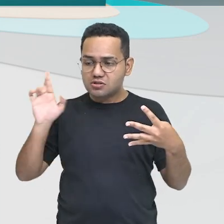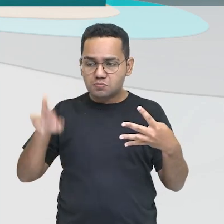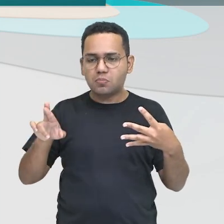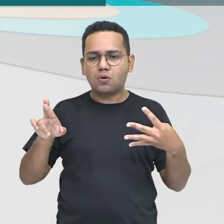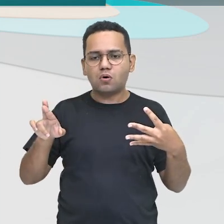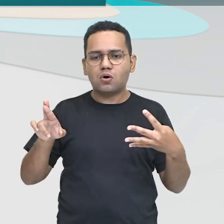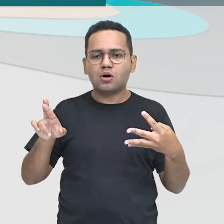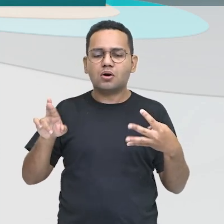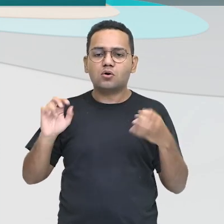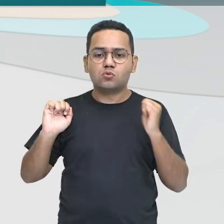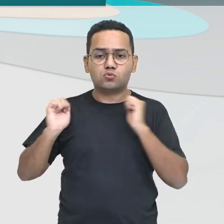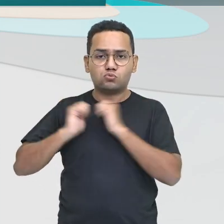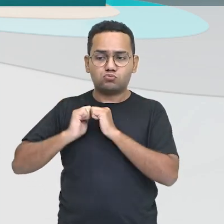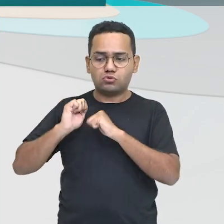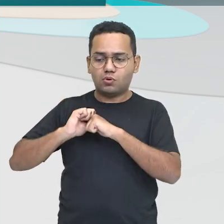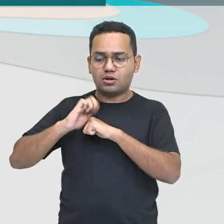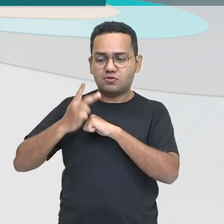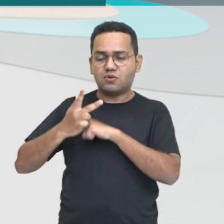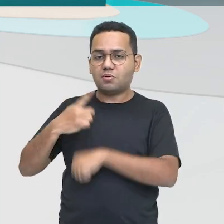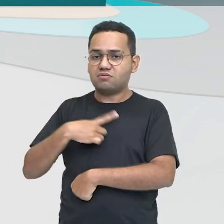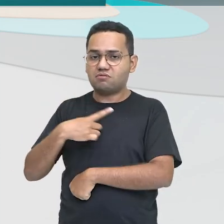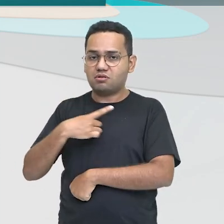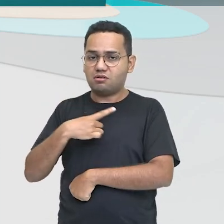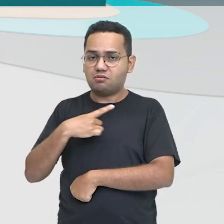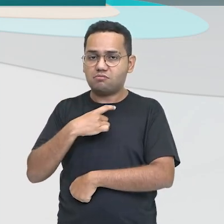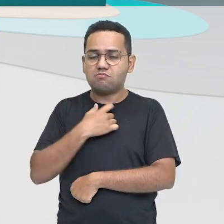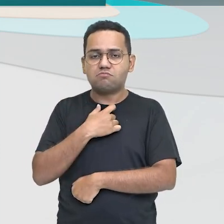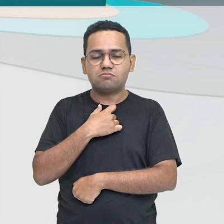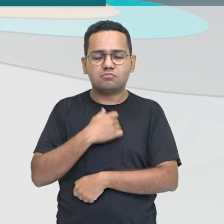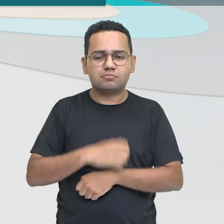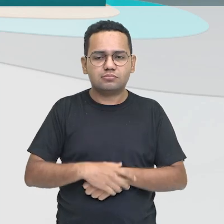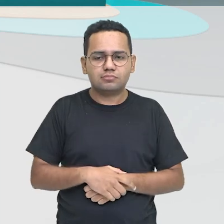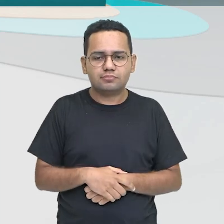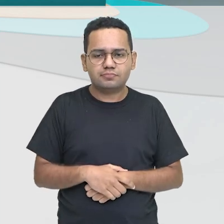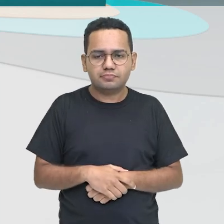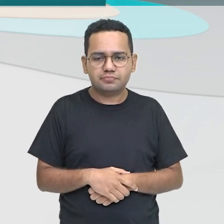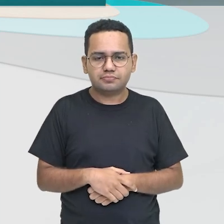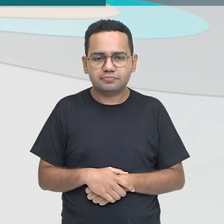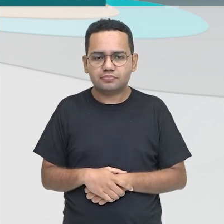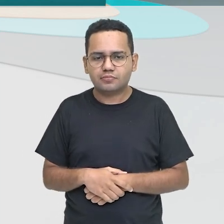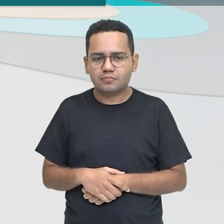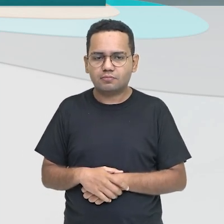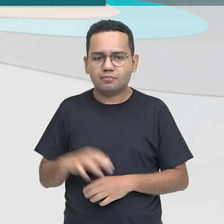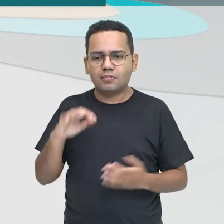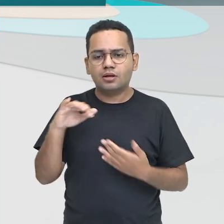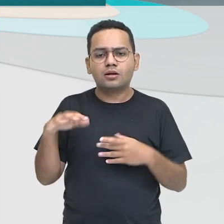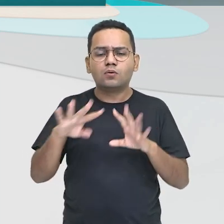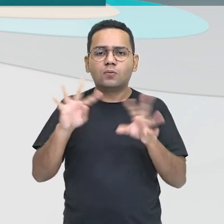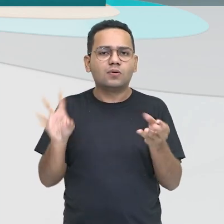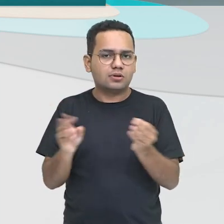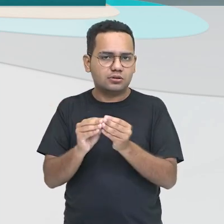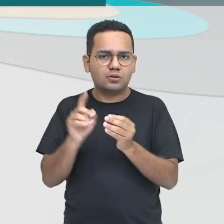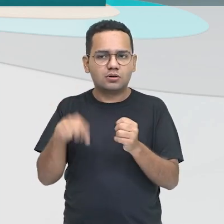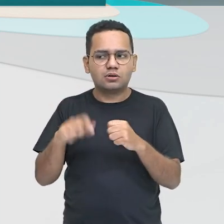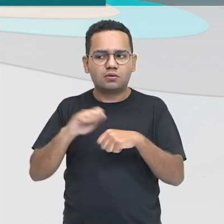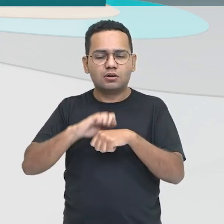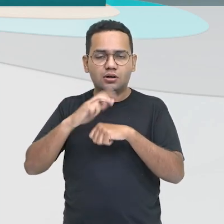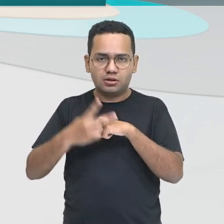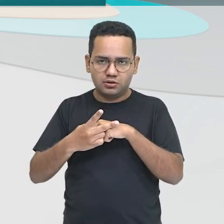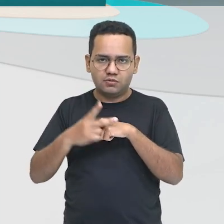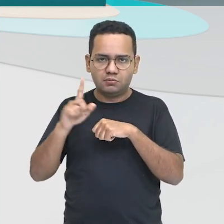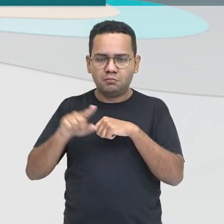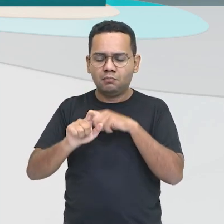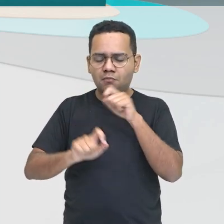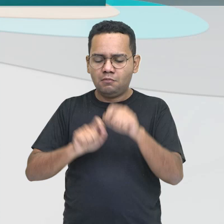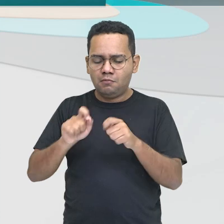tenho sempre um advérbio nessa situação, tá certo? Então, advérbio, né, em resumo, é uma classe gramatical que eu vou